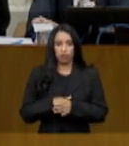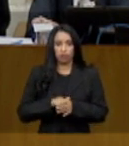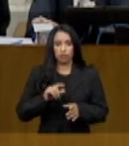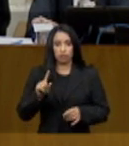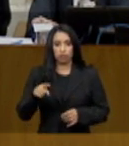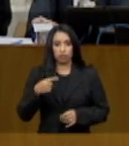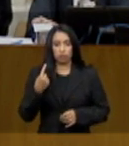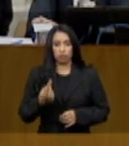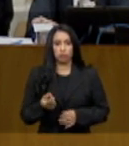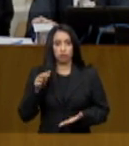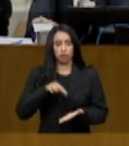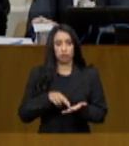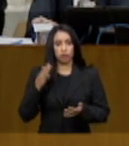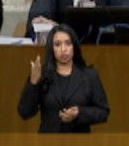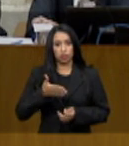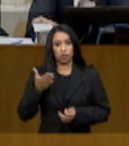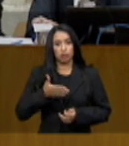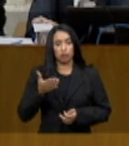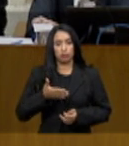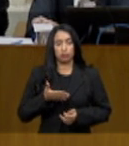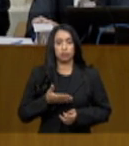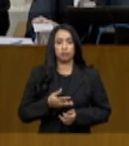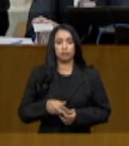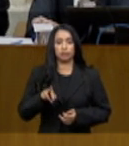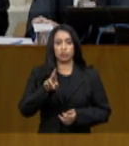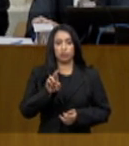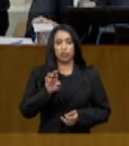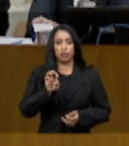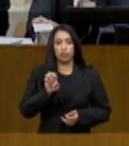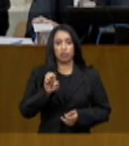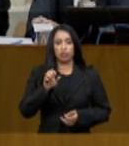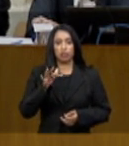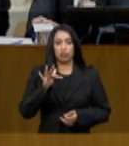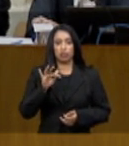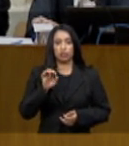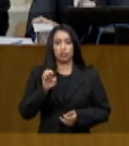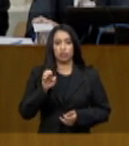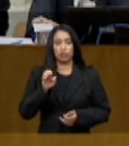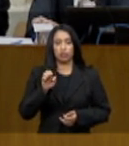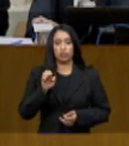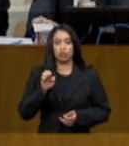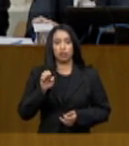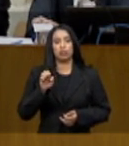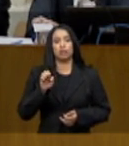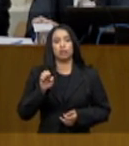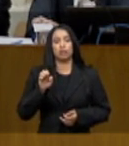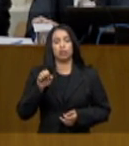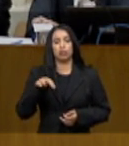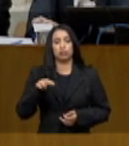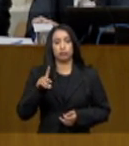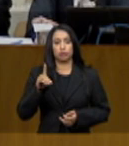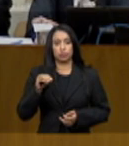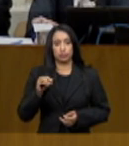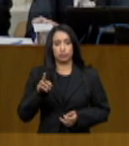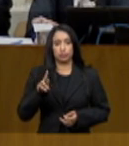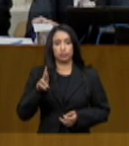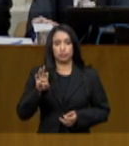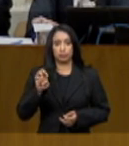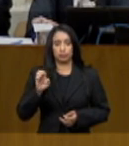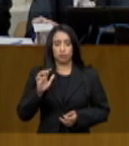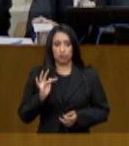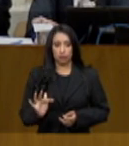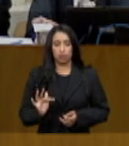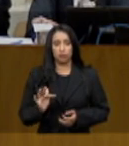após as sustentações como é um referente organist chá de conhecimento qual é a posição do ministro relator